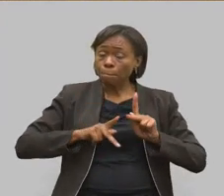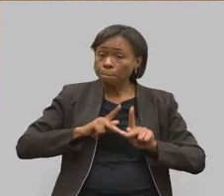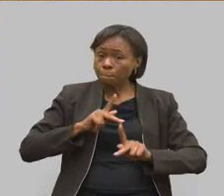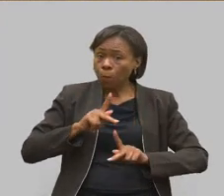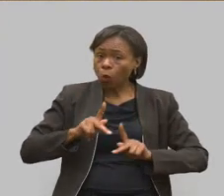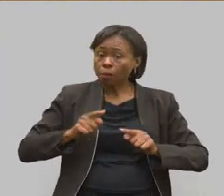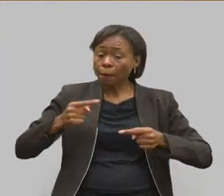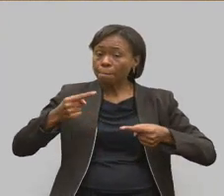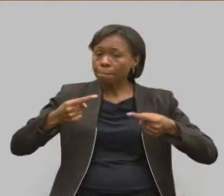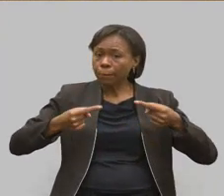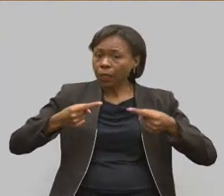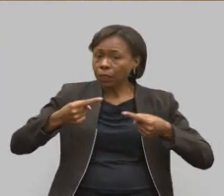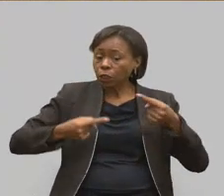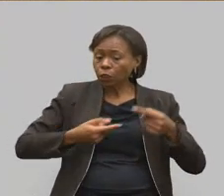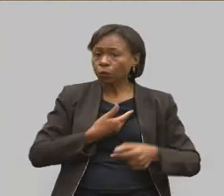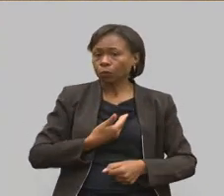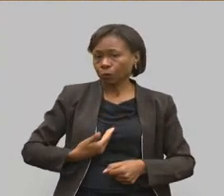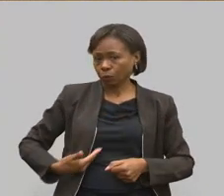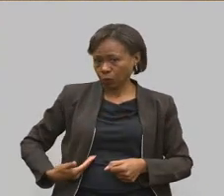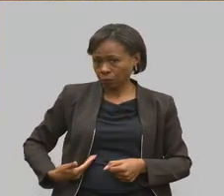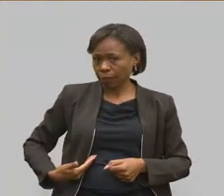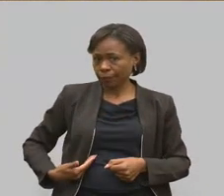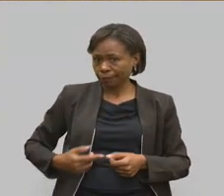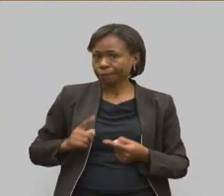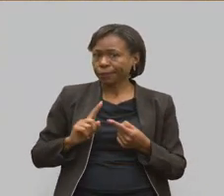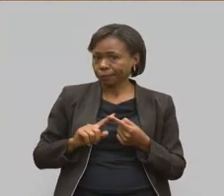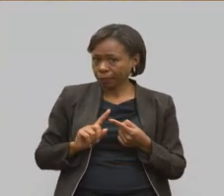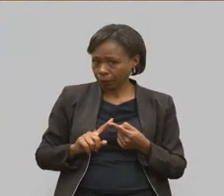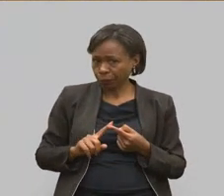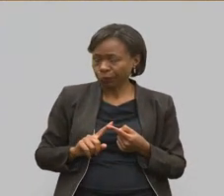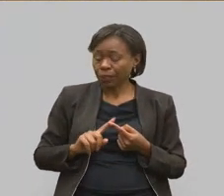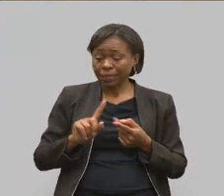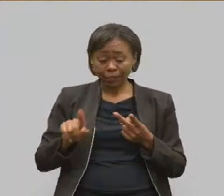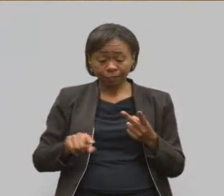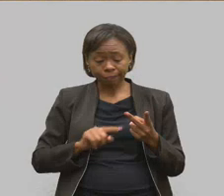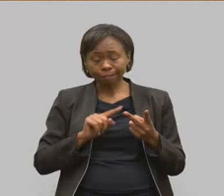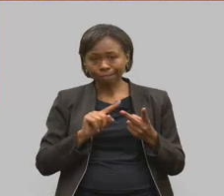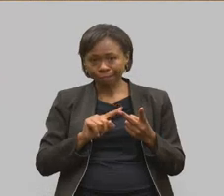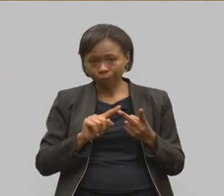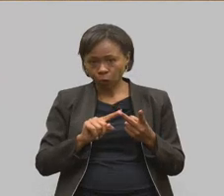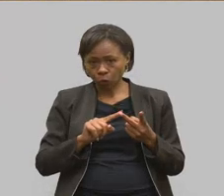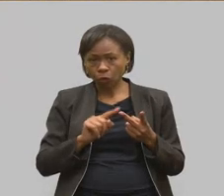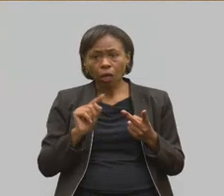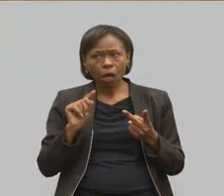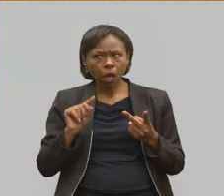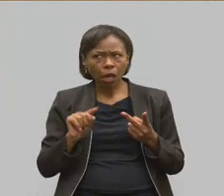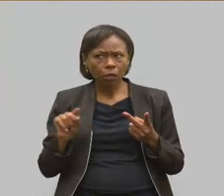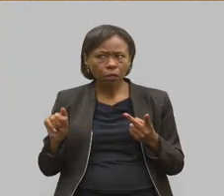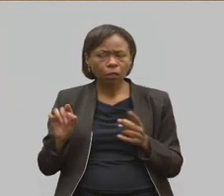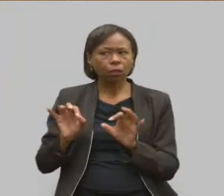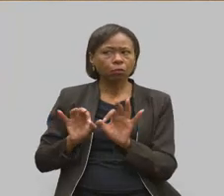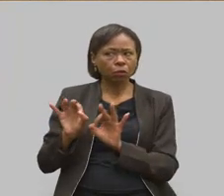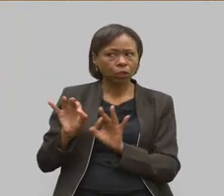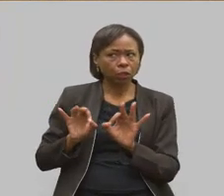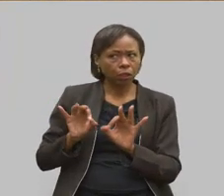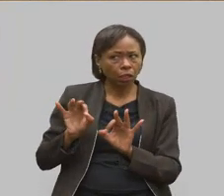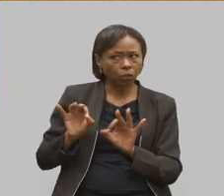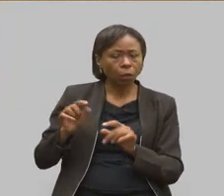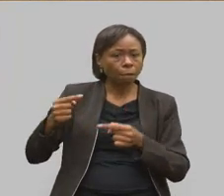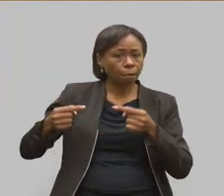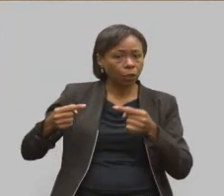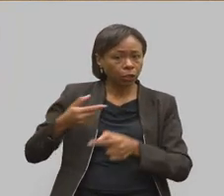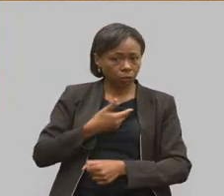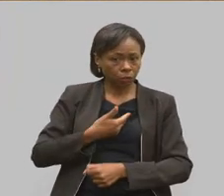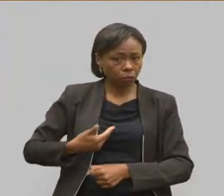depois a gente entender que esses projetos enquanto política pública como que eles impactam